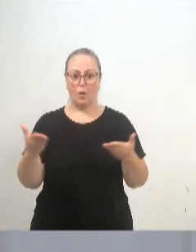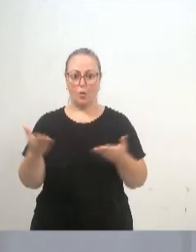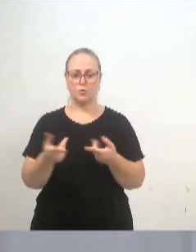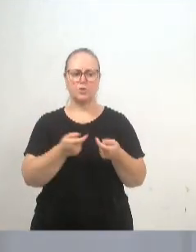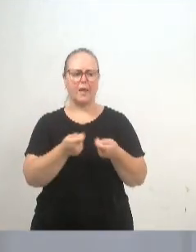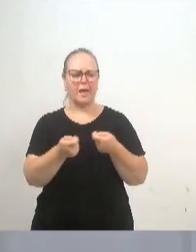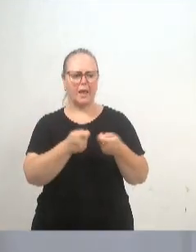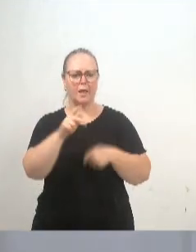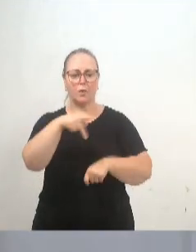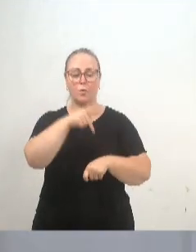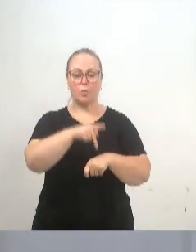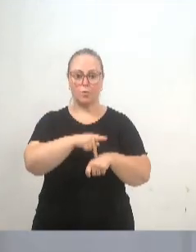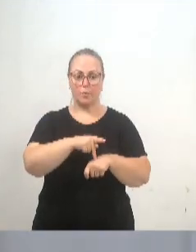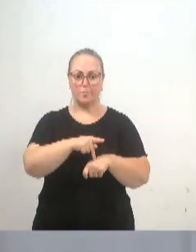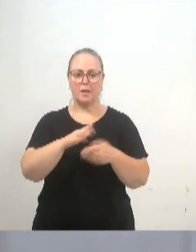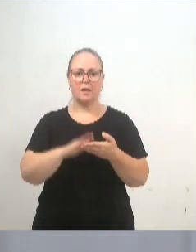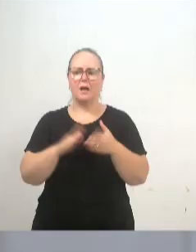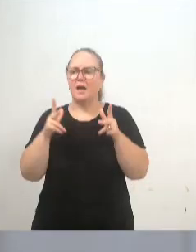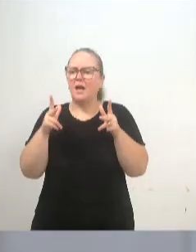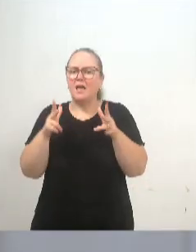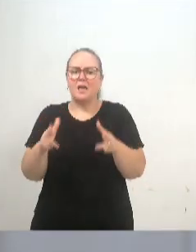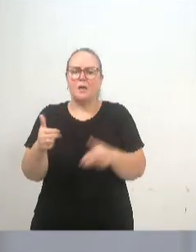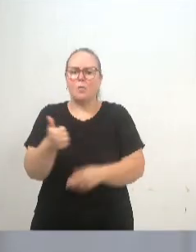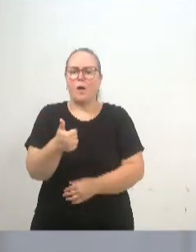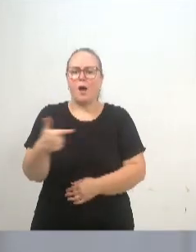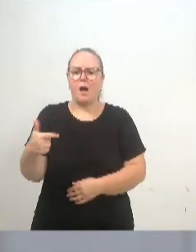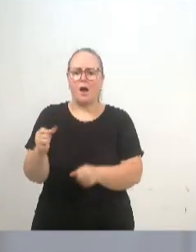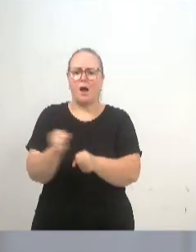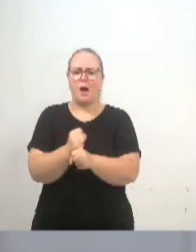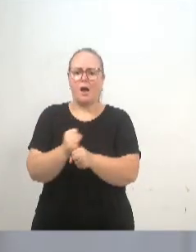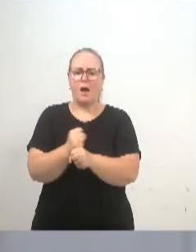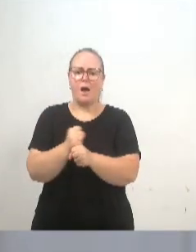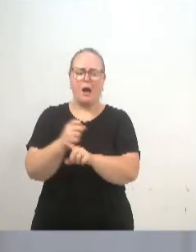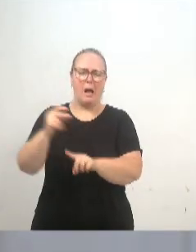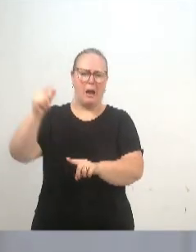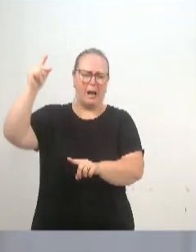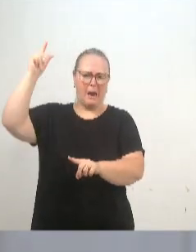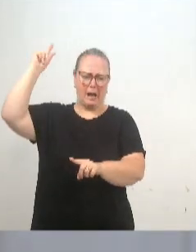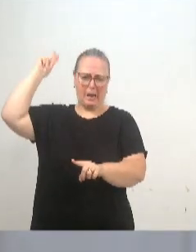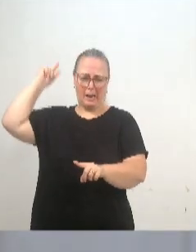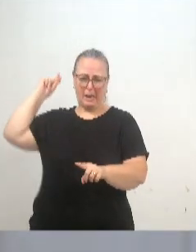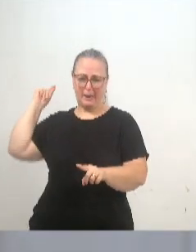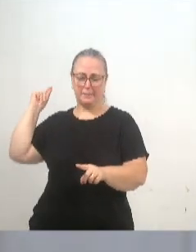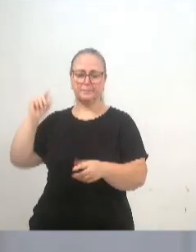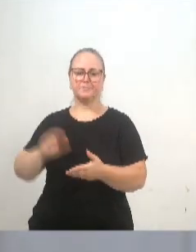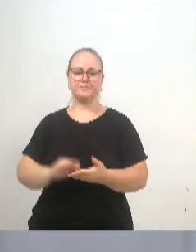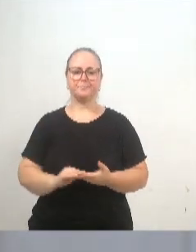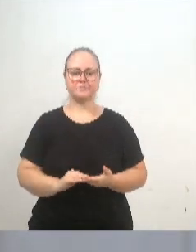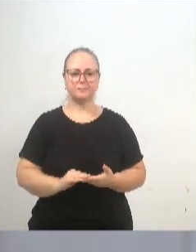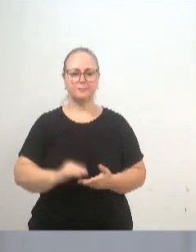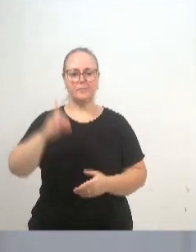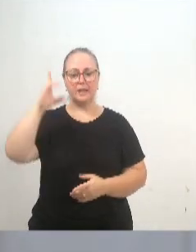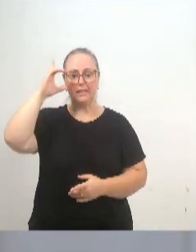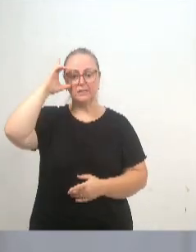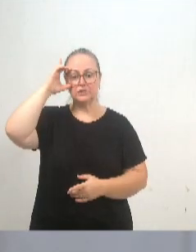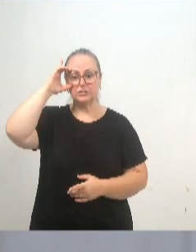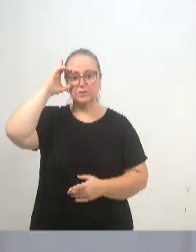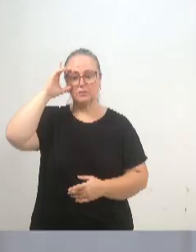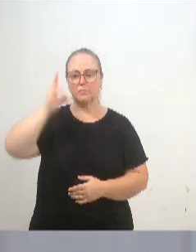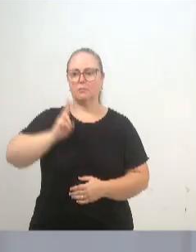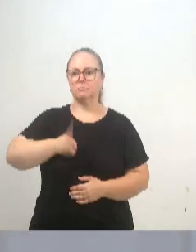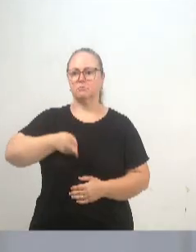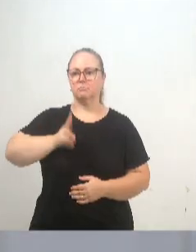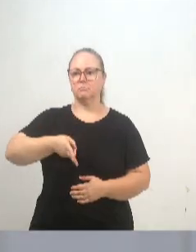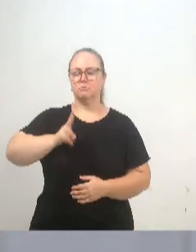Lanzarin, ele é o mesmo de uns 12 anos atrás. O período Dilma ainda não foi superado. Nós